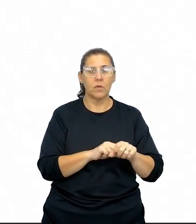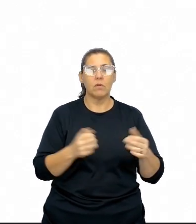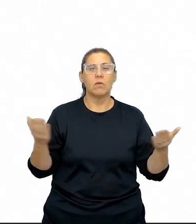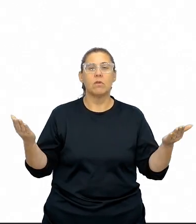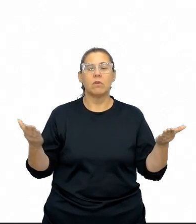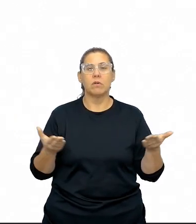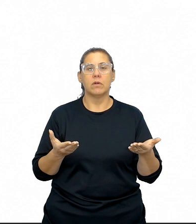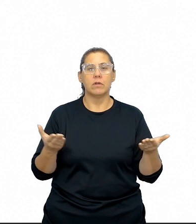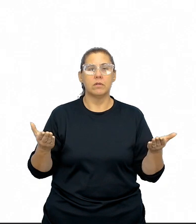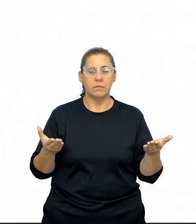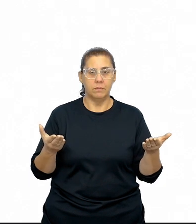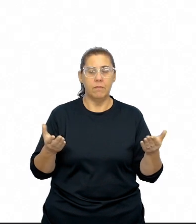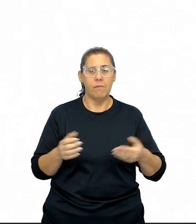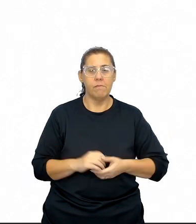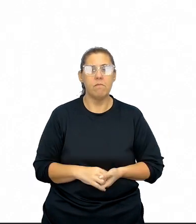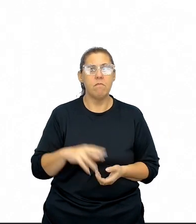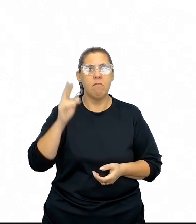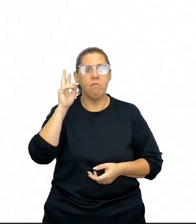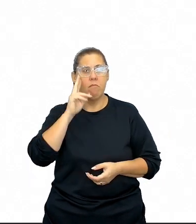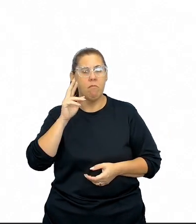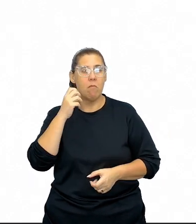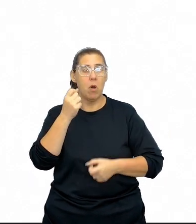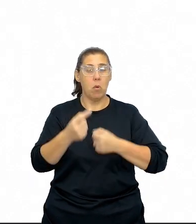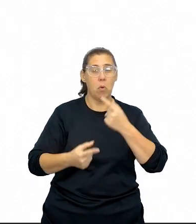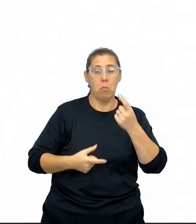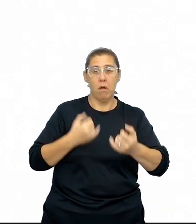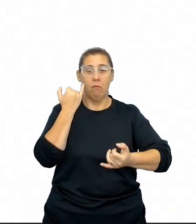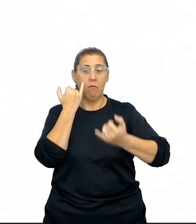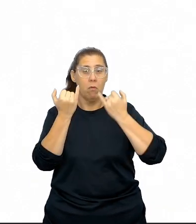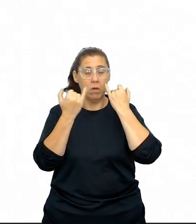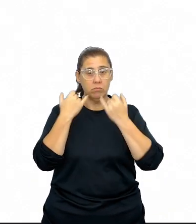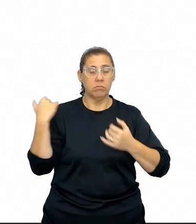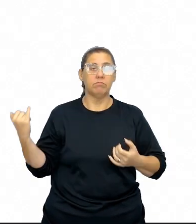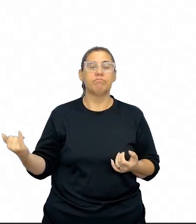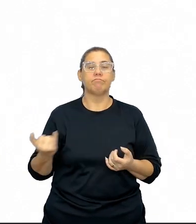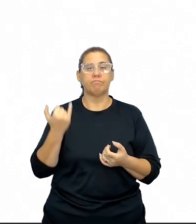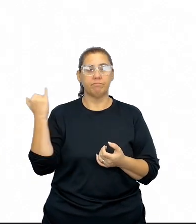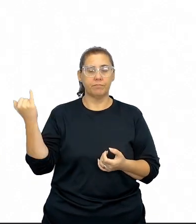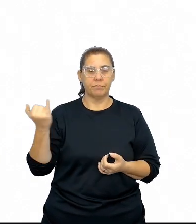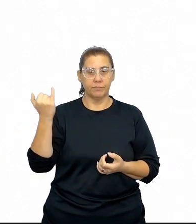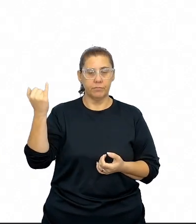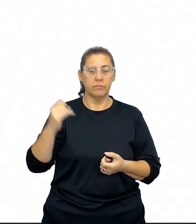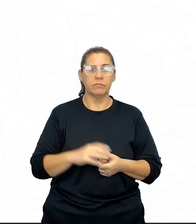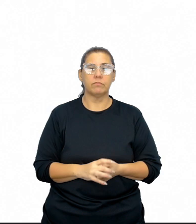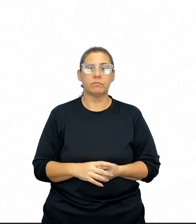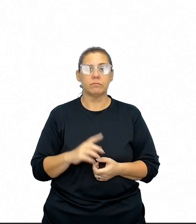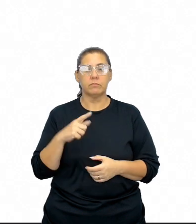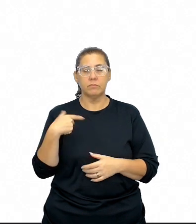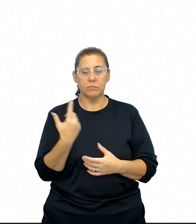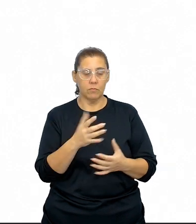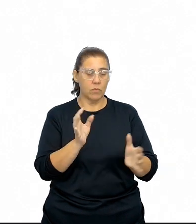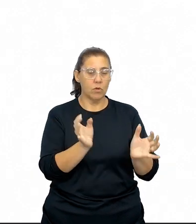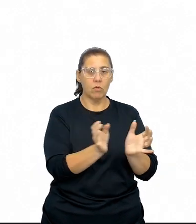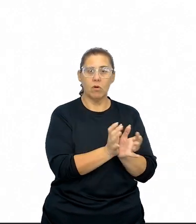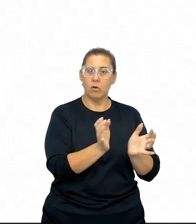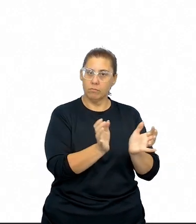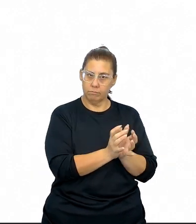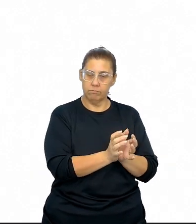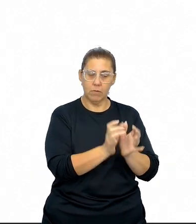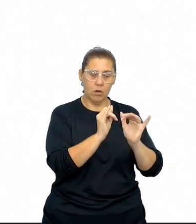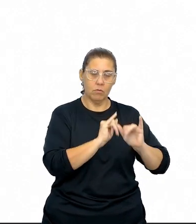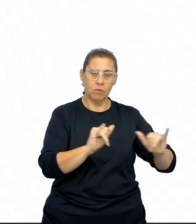hoje, retomar algumas informações importantes sobre o nosso eixo formativo, o ensino